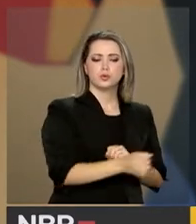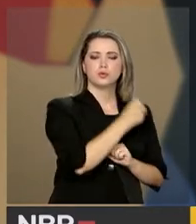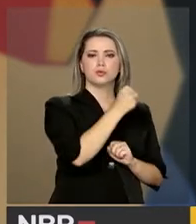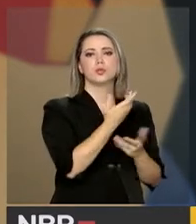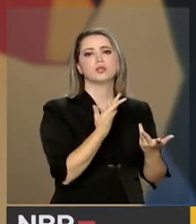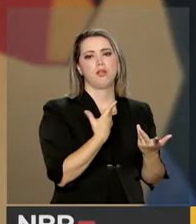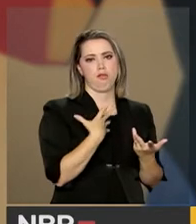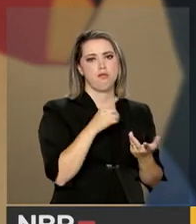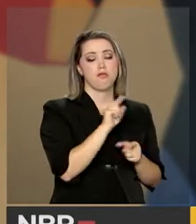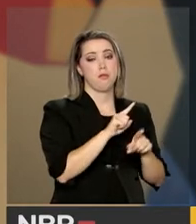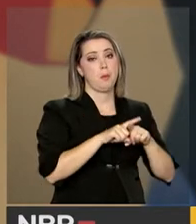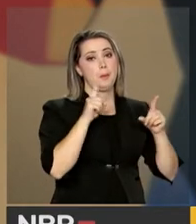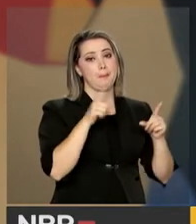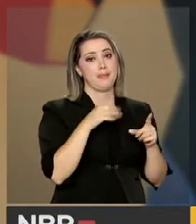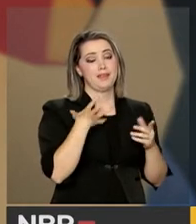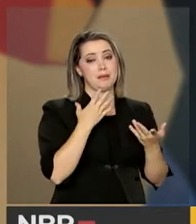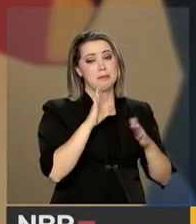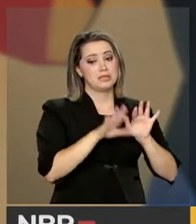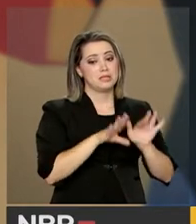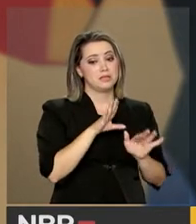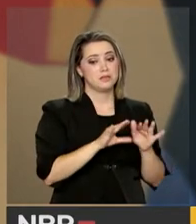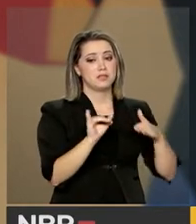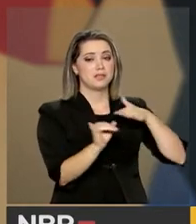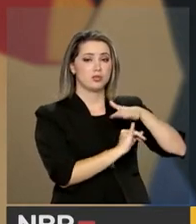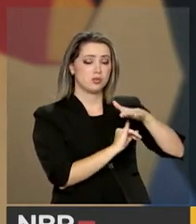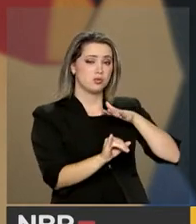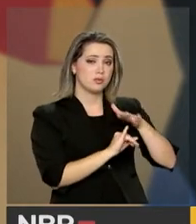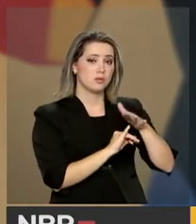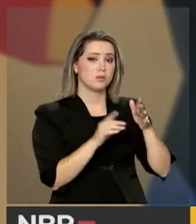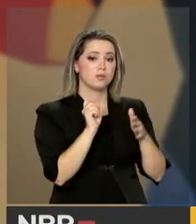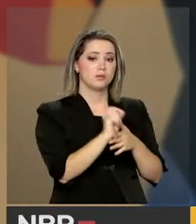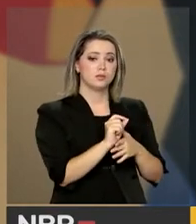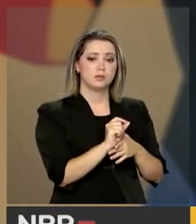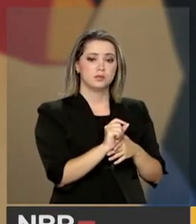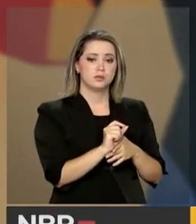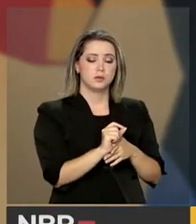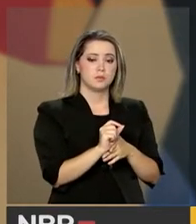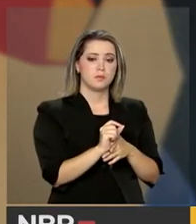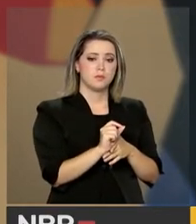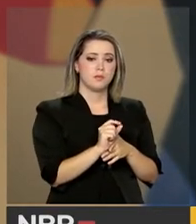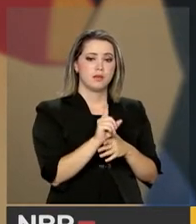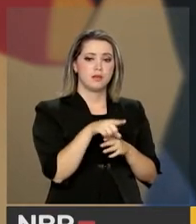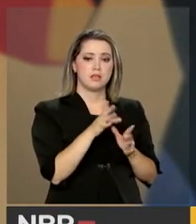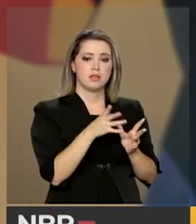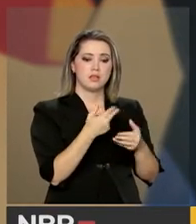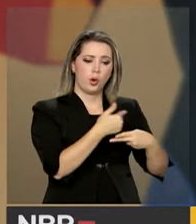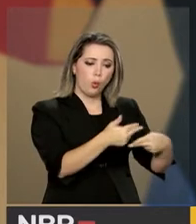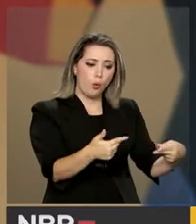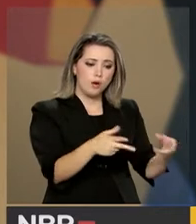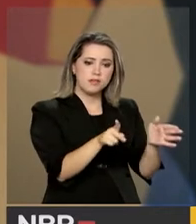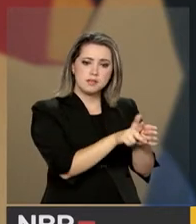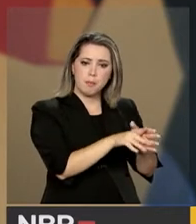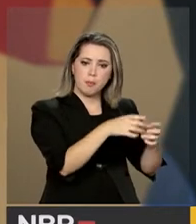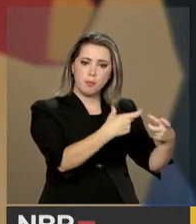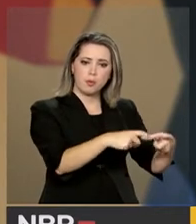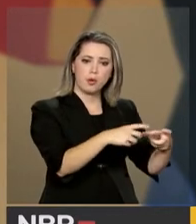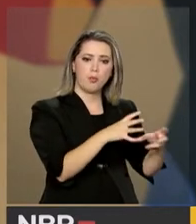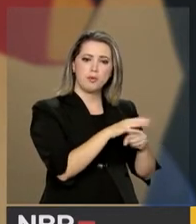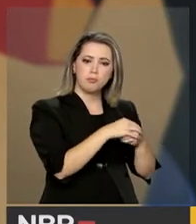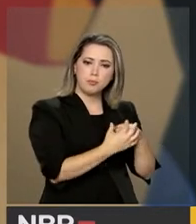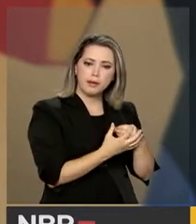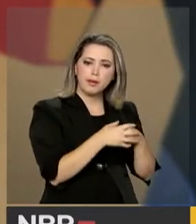inteiro. No caso de instituições que são os bens realmente físicos que estão